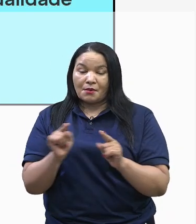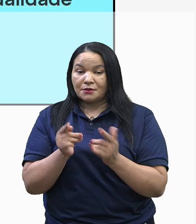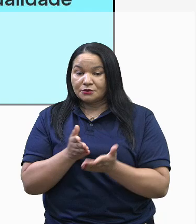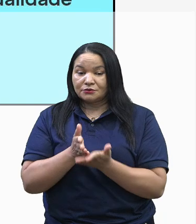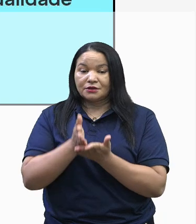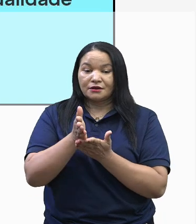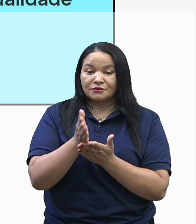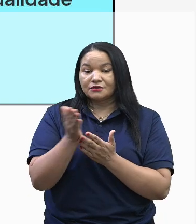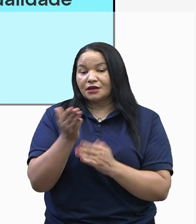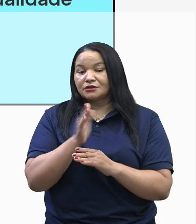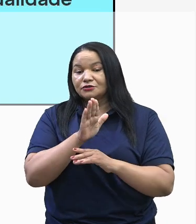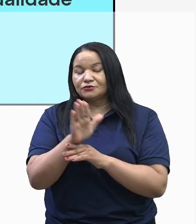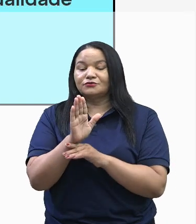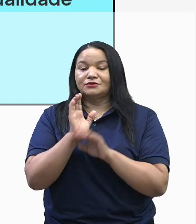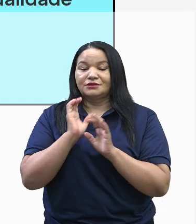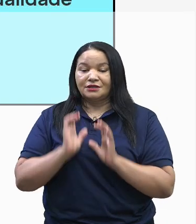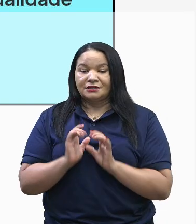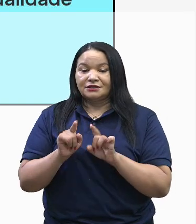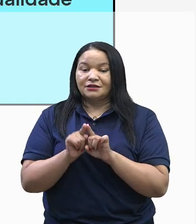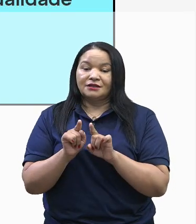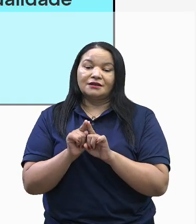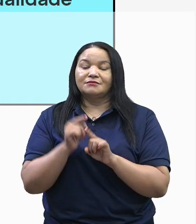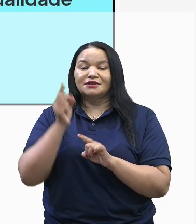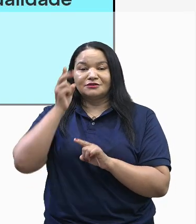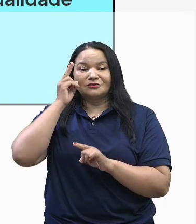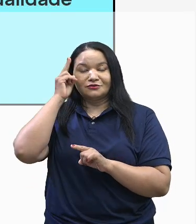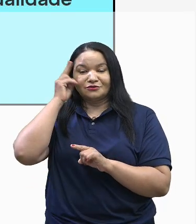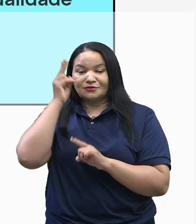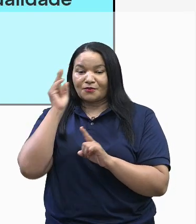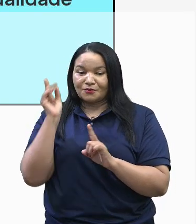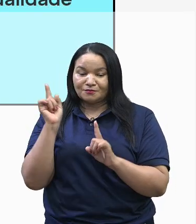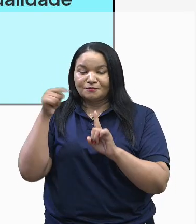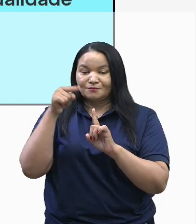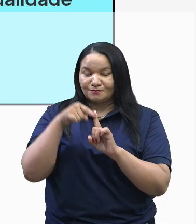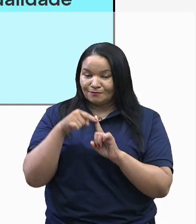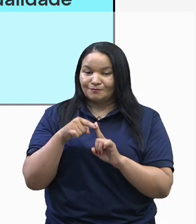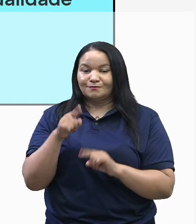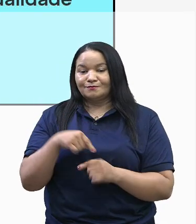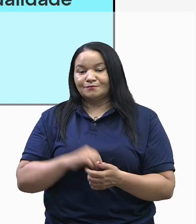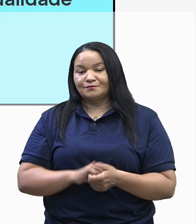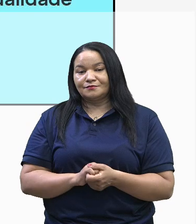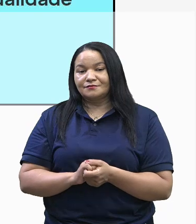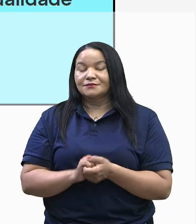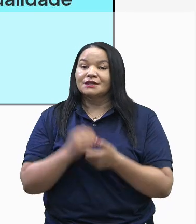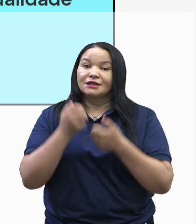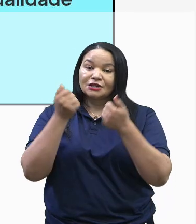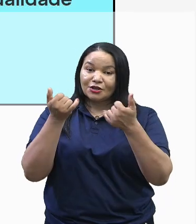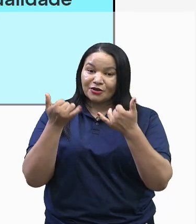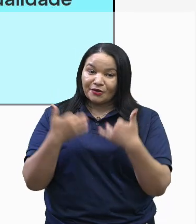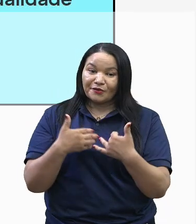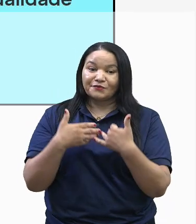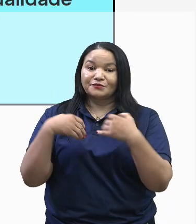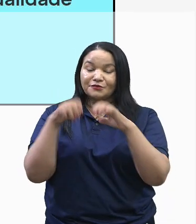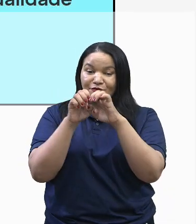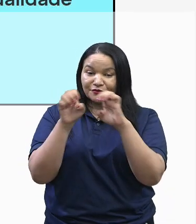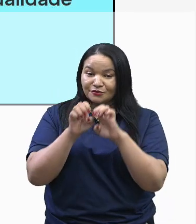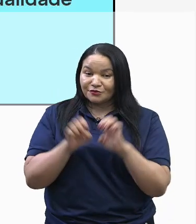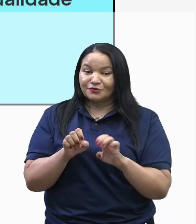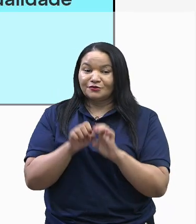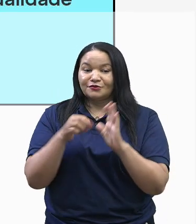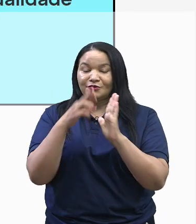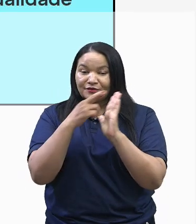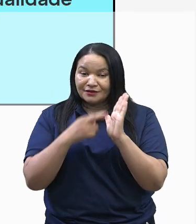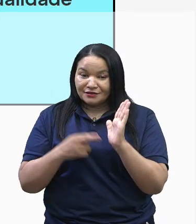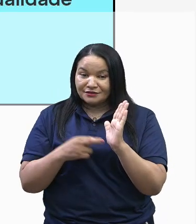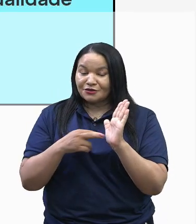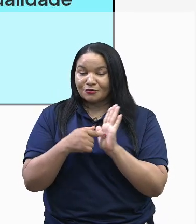para a cidadania e a realização de sonhos. Com isso, turma, vimos aí a estrutura da redação e